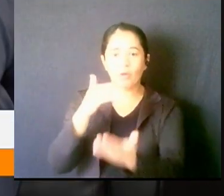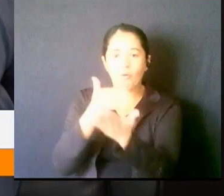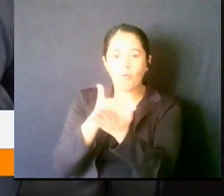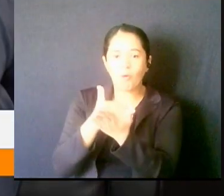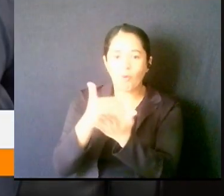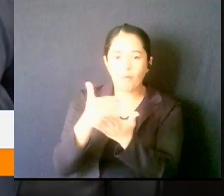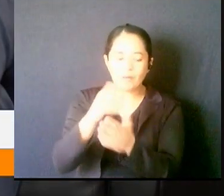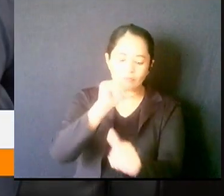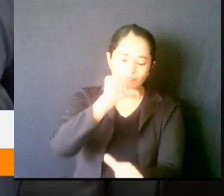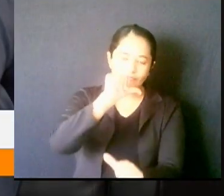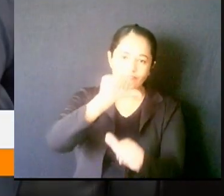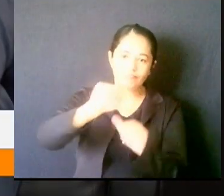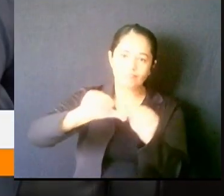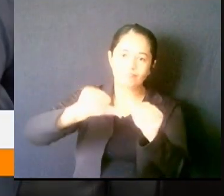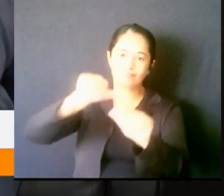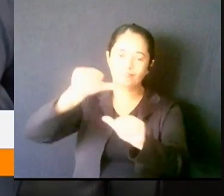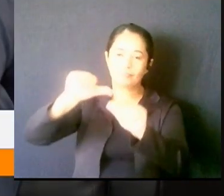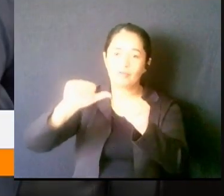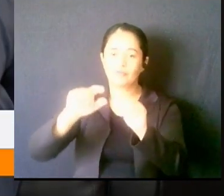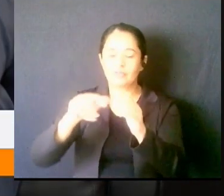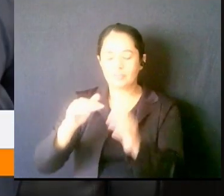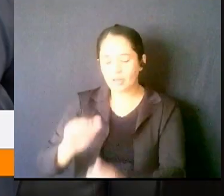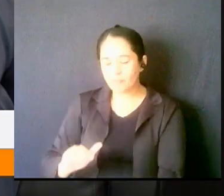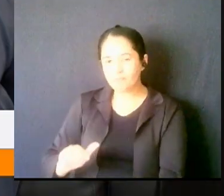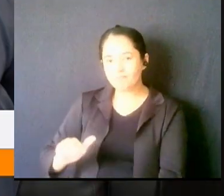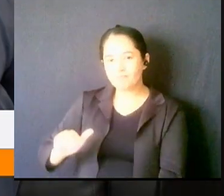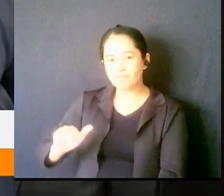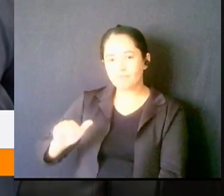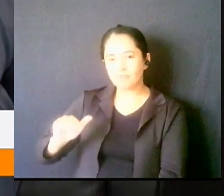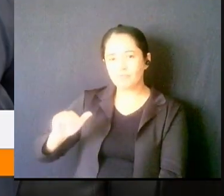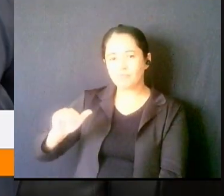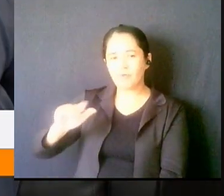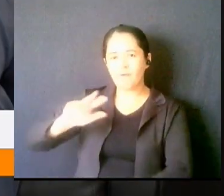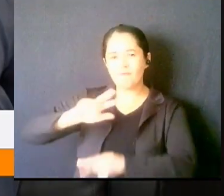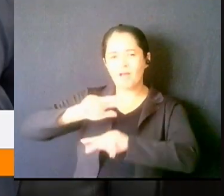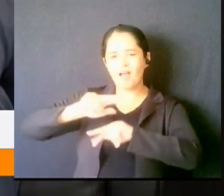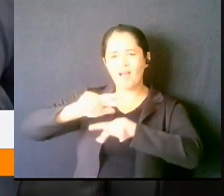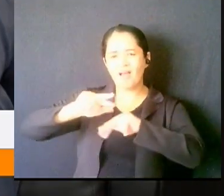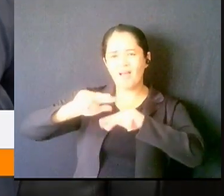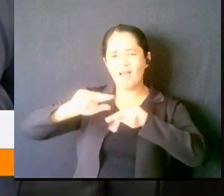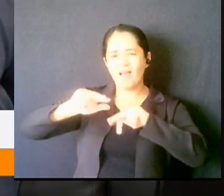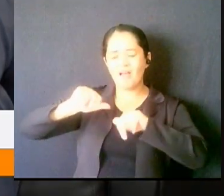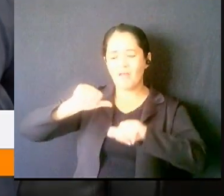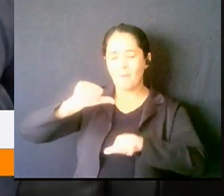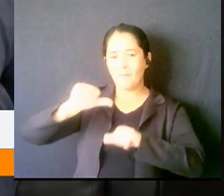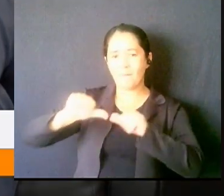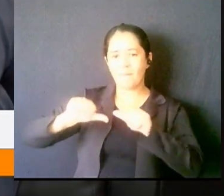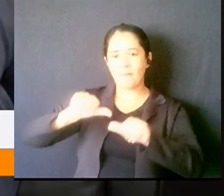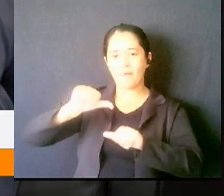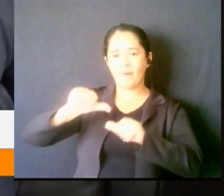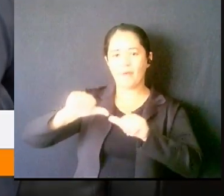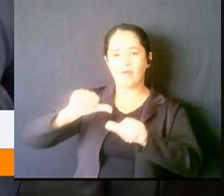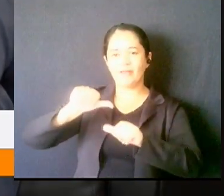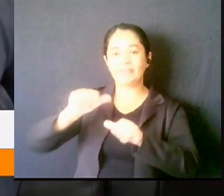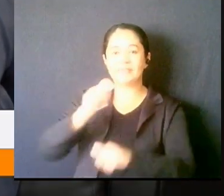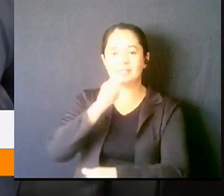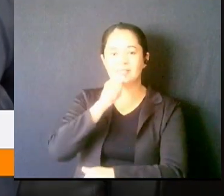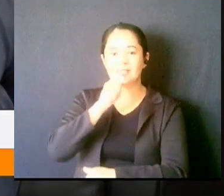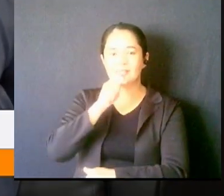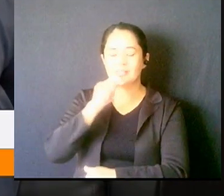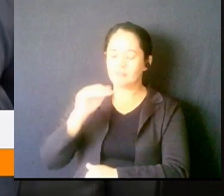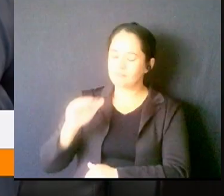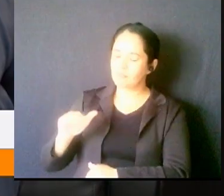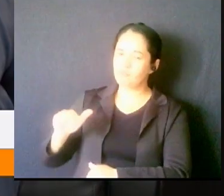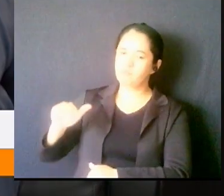Então, você está crescendo, várias coisas estão mudando em você. Além do crescimento, de tudo